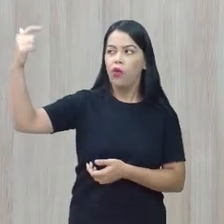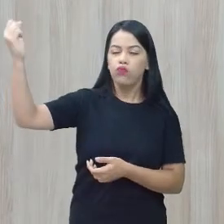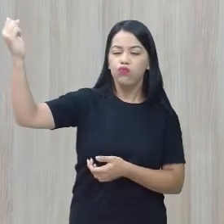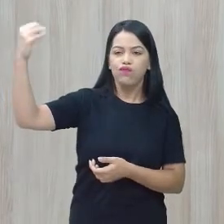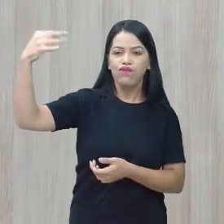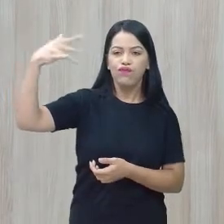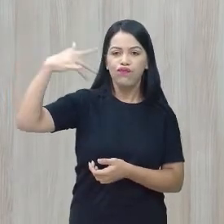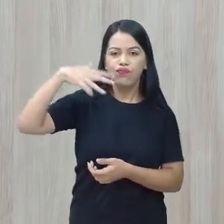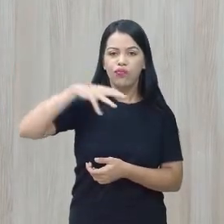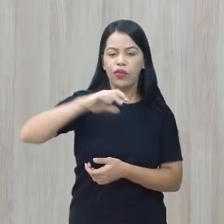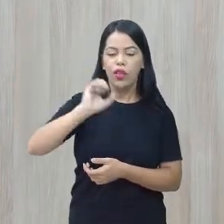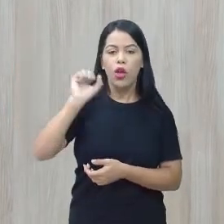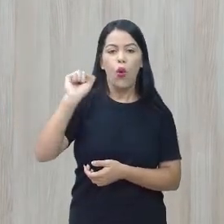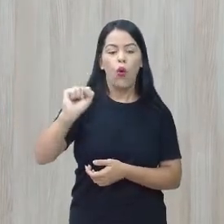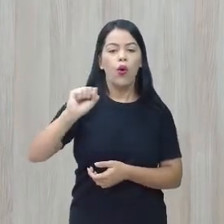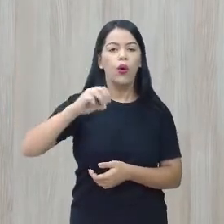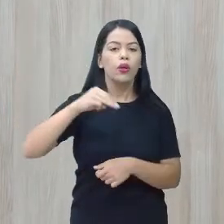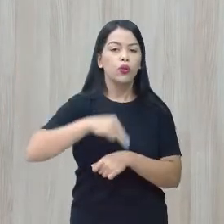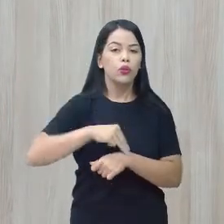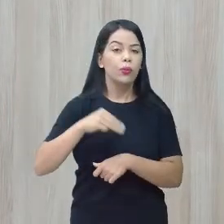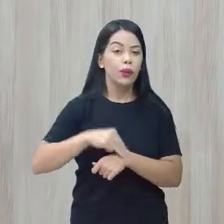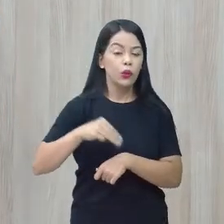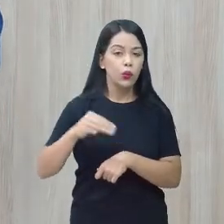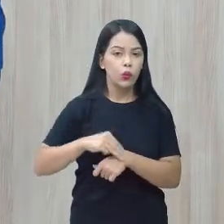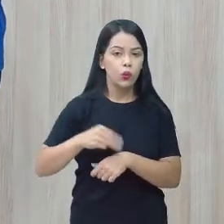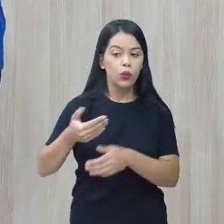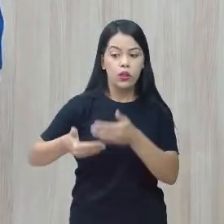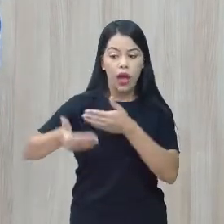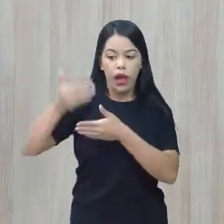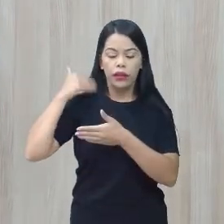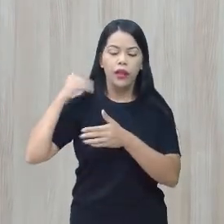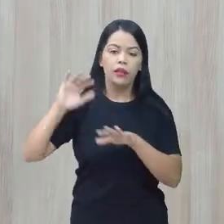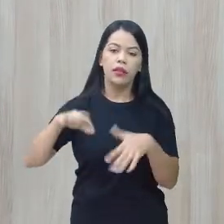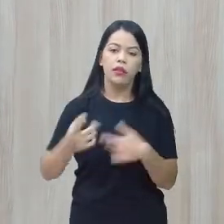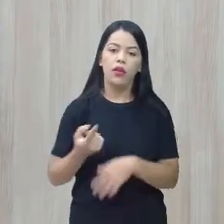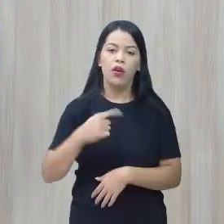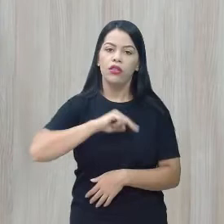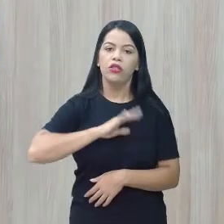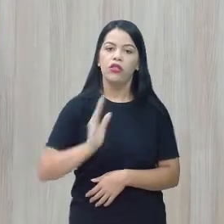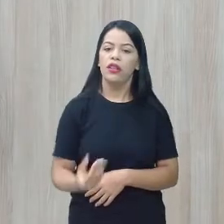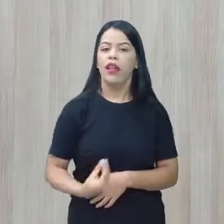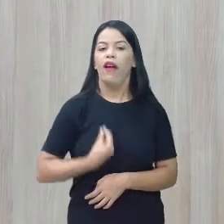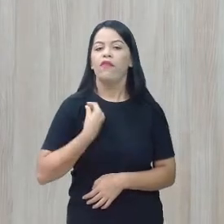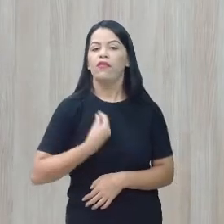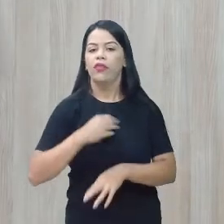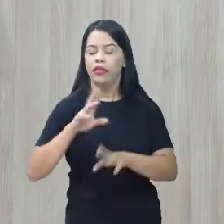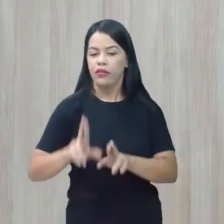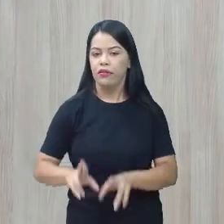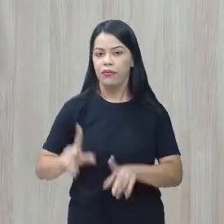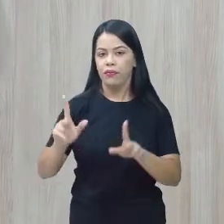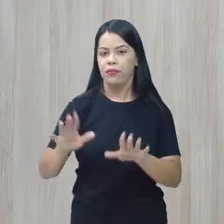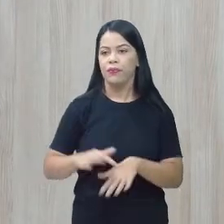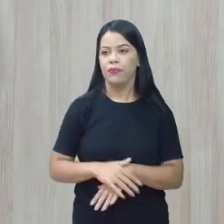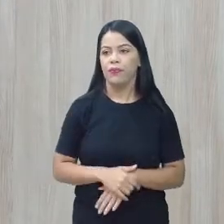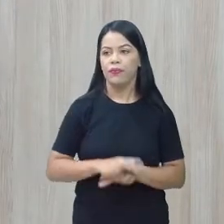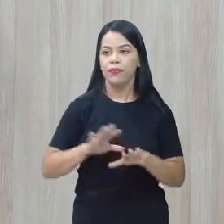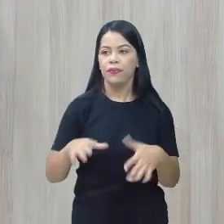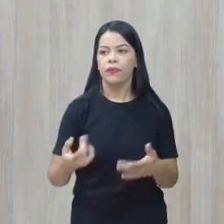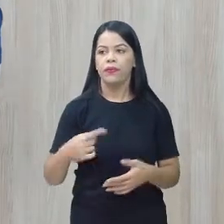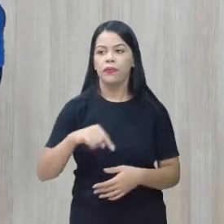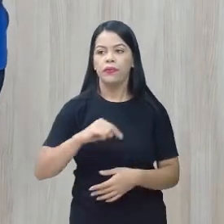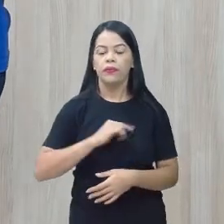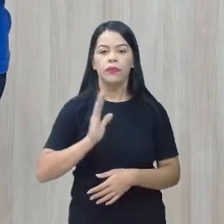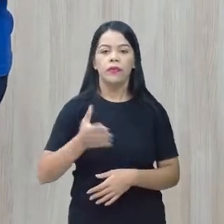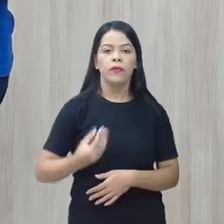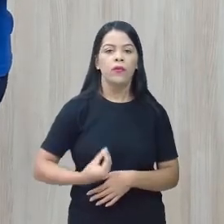minutos, e 19 segundos atrás. Então, a gente já está vivenciando, não é não, Billy? A gente já está vivenciando esse